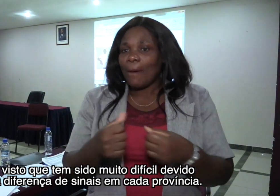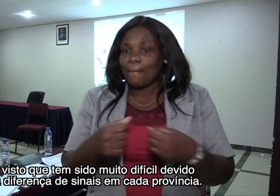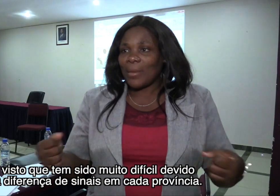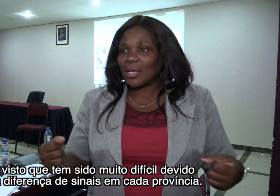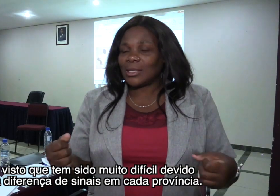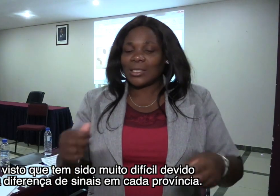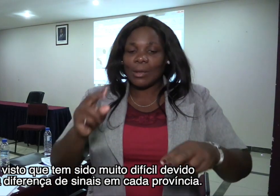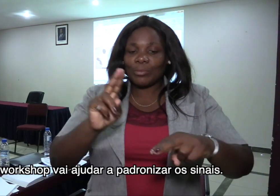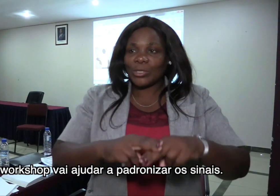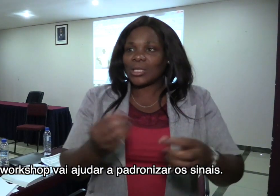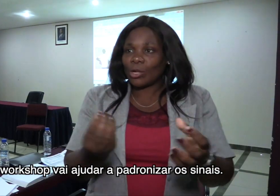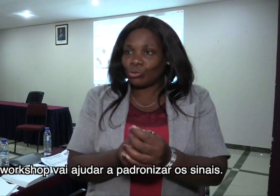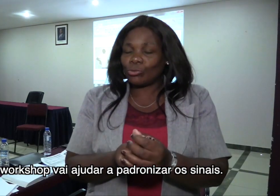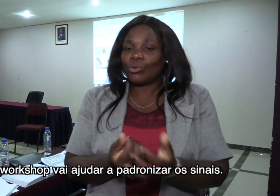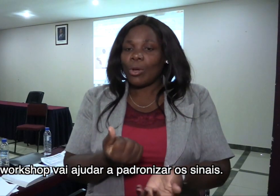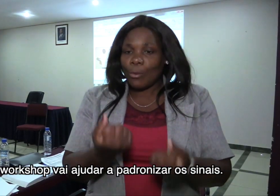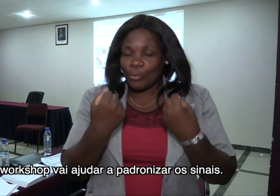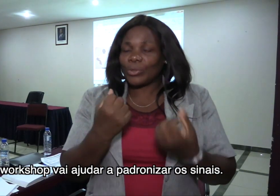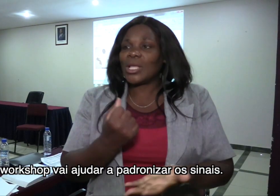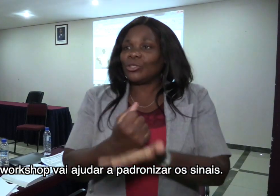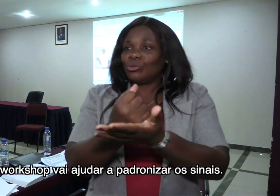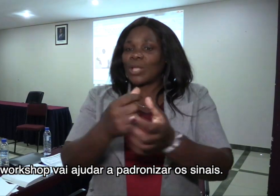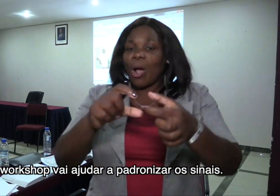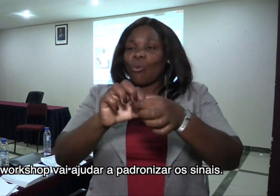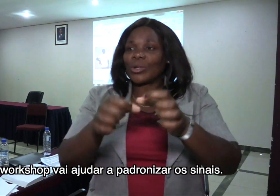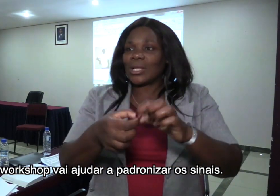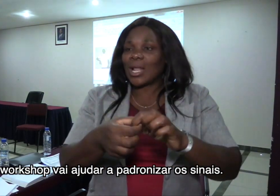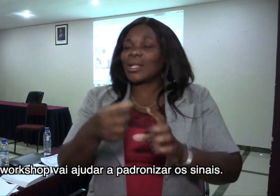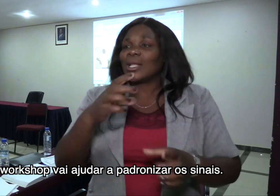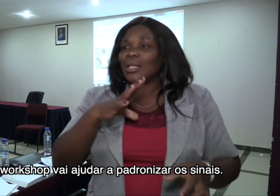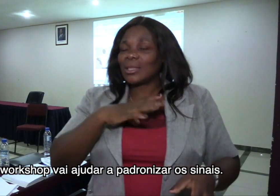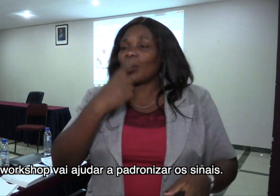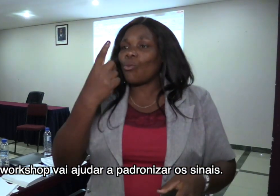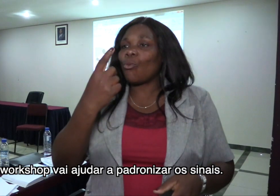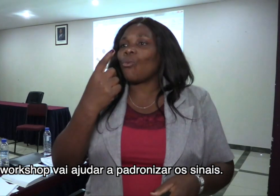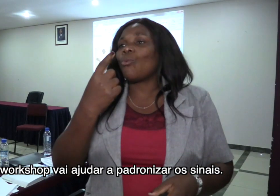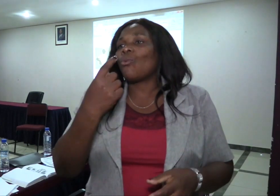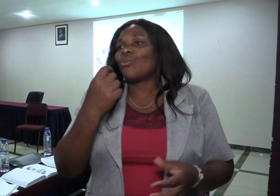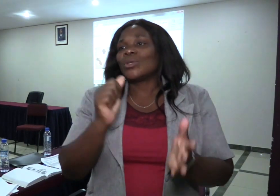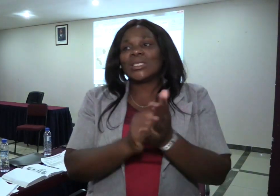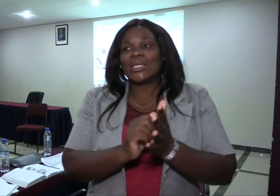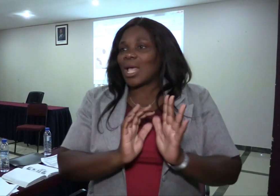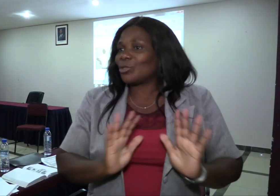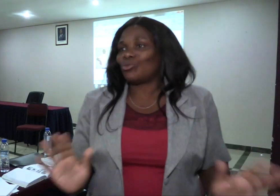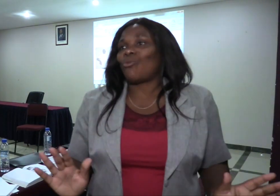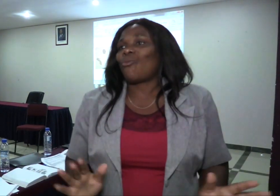província. Mas este workshop vai ajudar a padronizar os sinais.